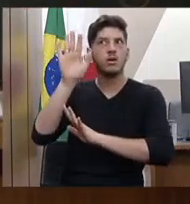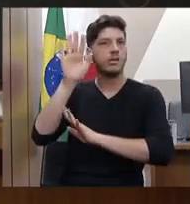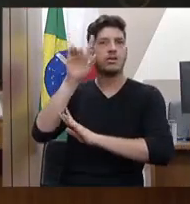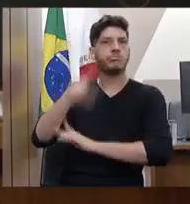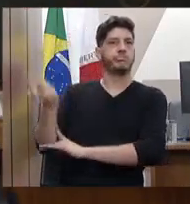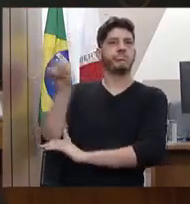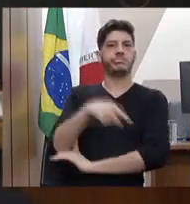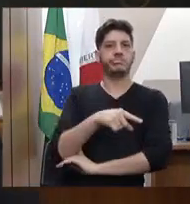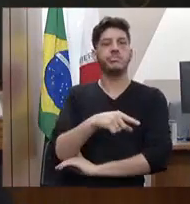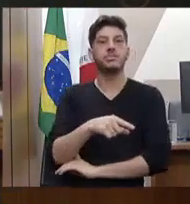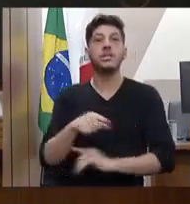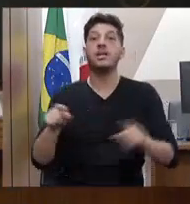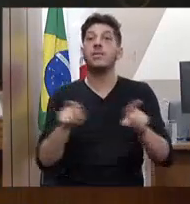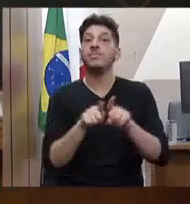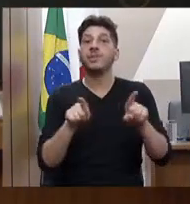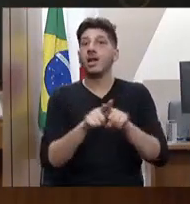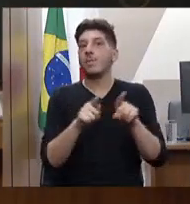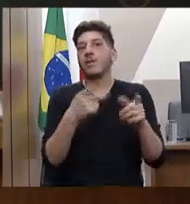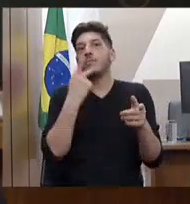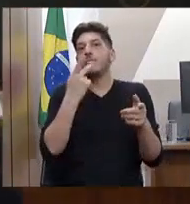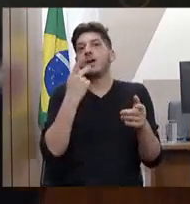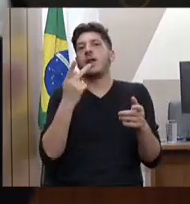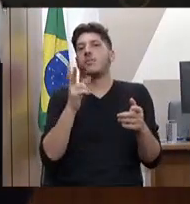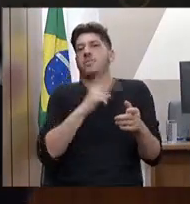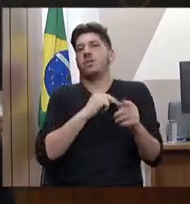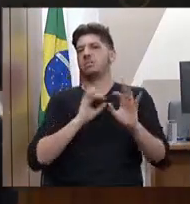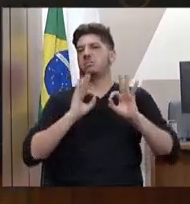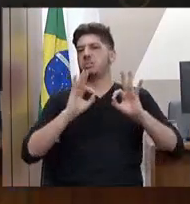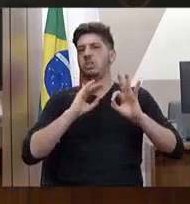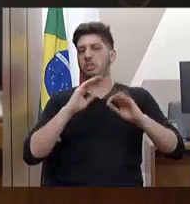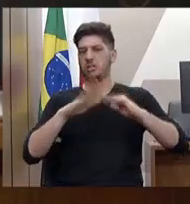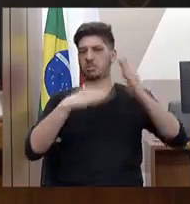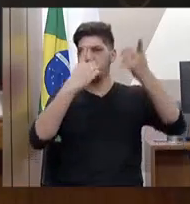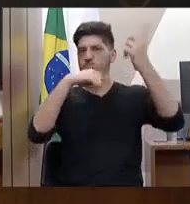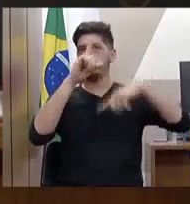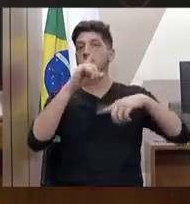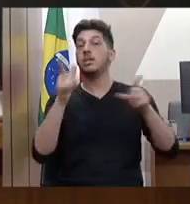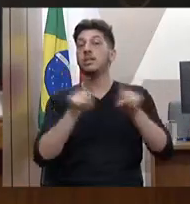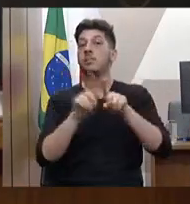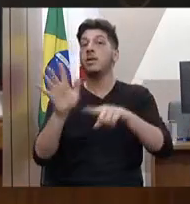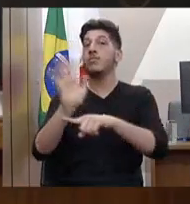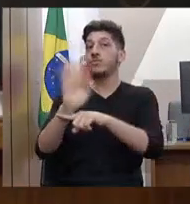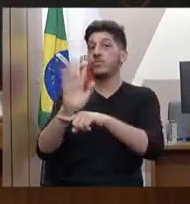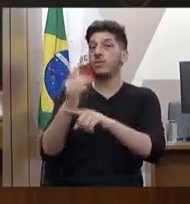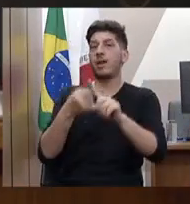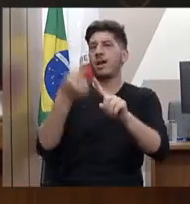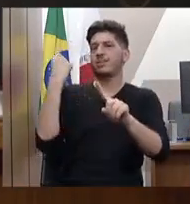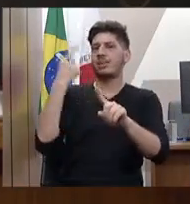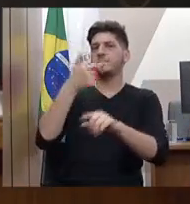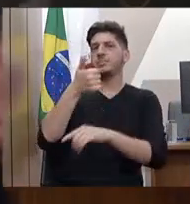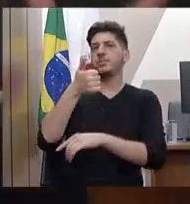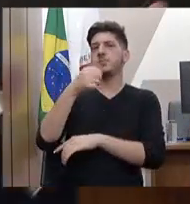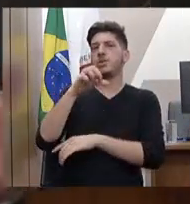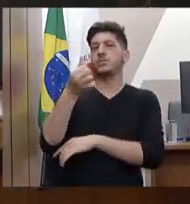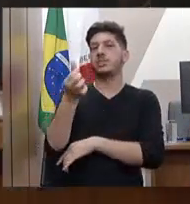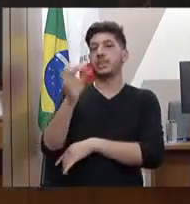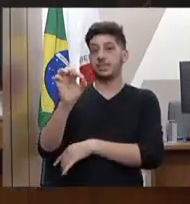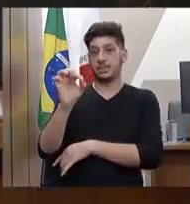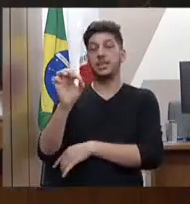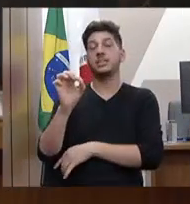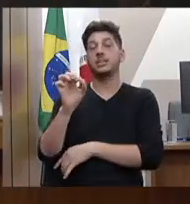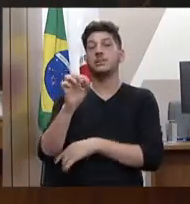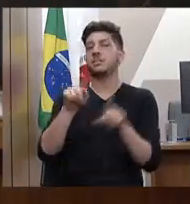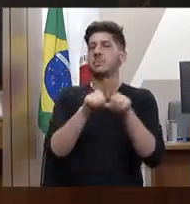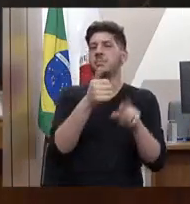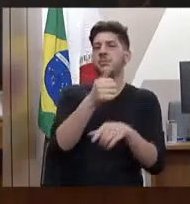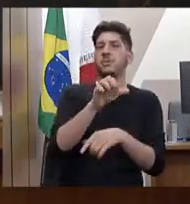é mais atleta ficava bacana Roma sucesso é os filmes que passavam nos anos 60 aquele filme No Ar Nos anos 50